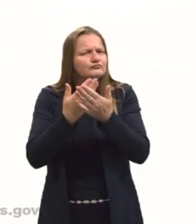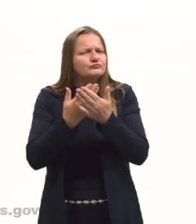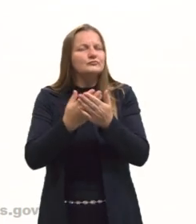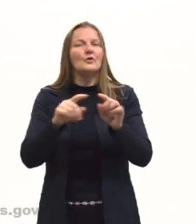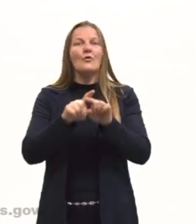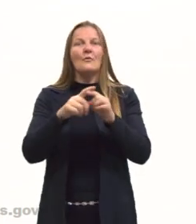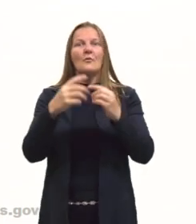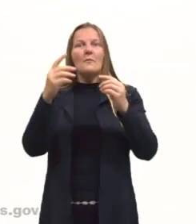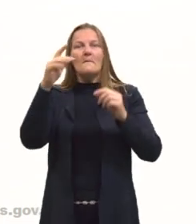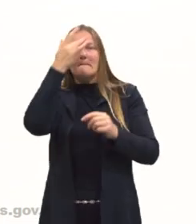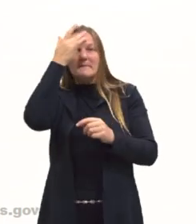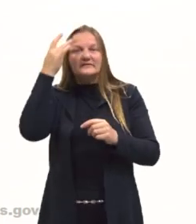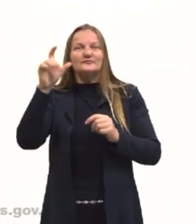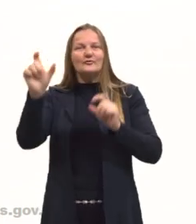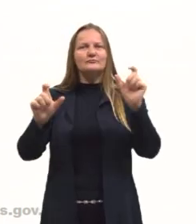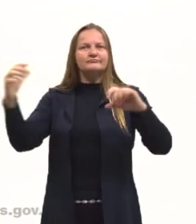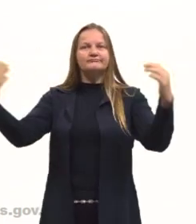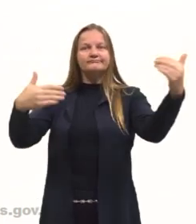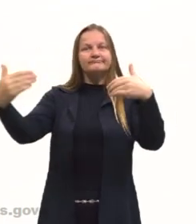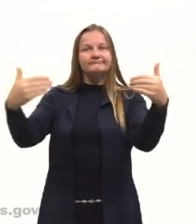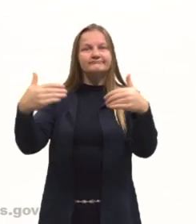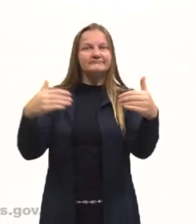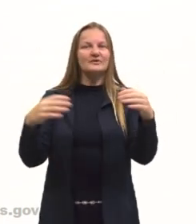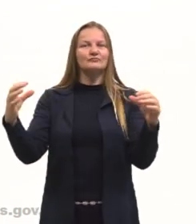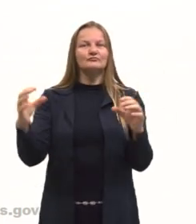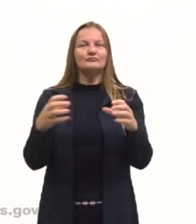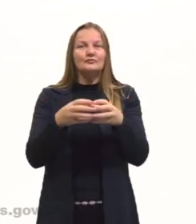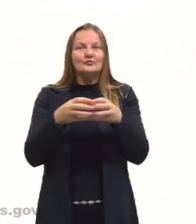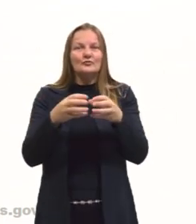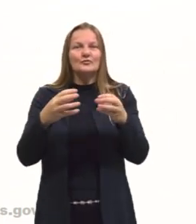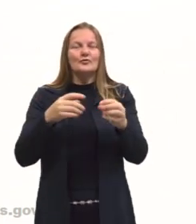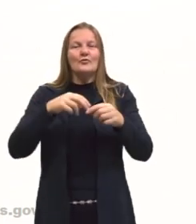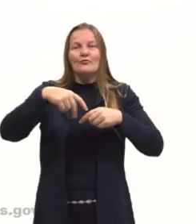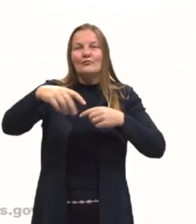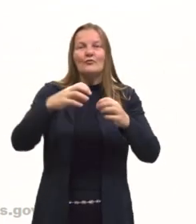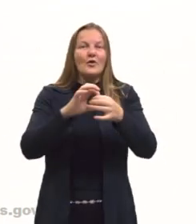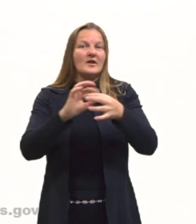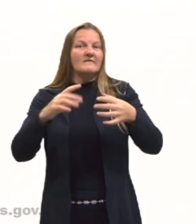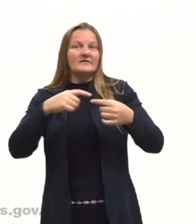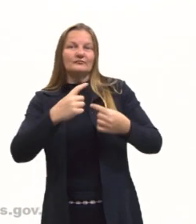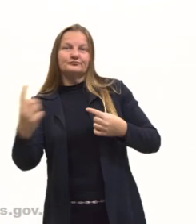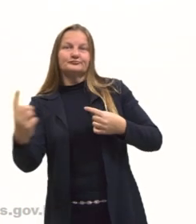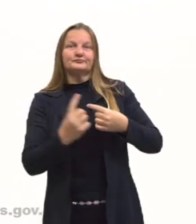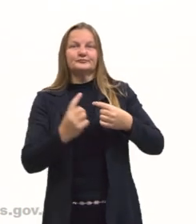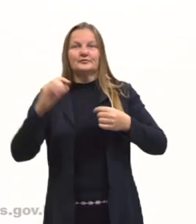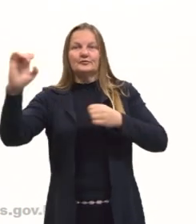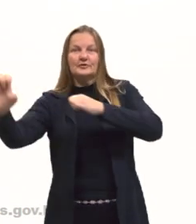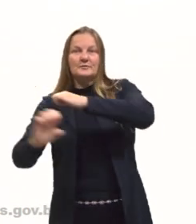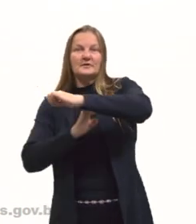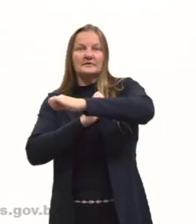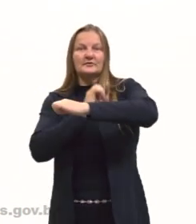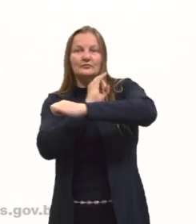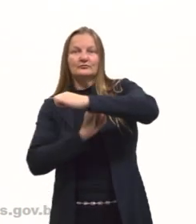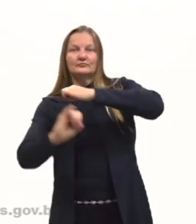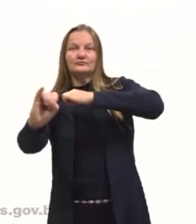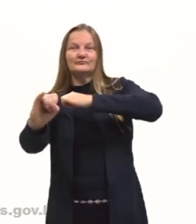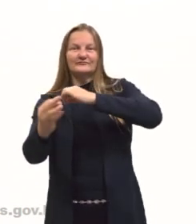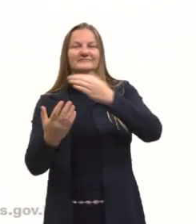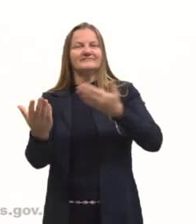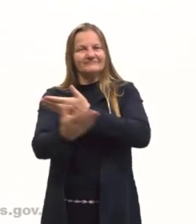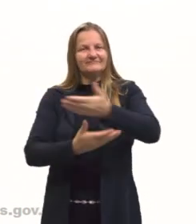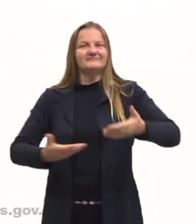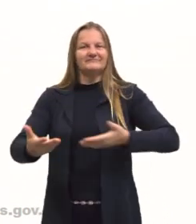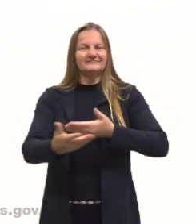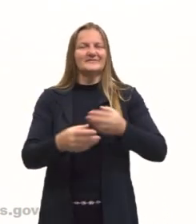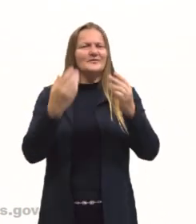justamente Essa questão aí de ir e vir dessa população tá a gurizada Então é isso demografia